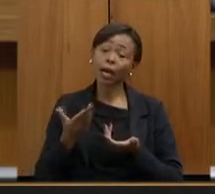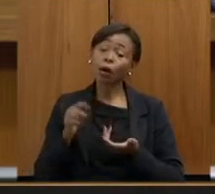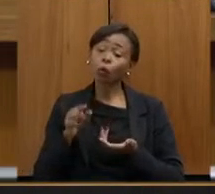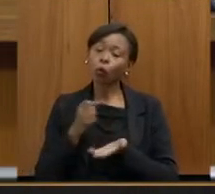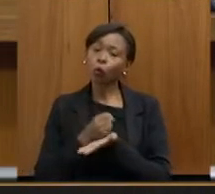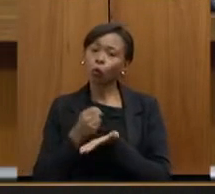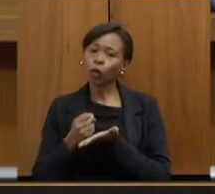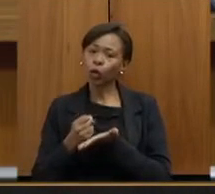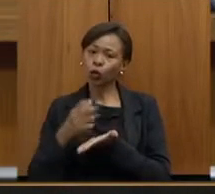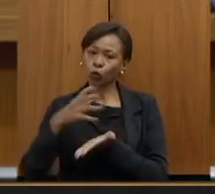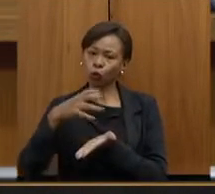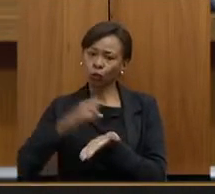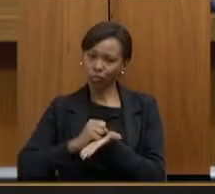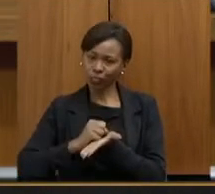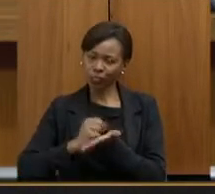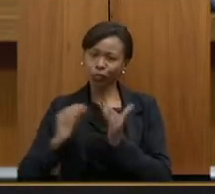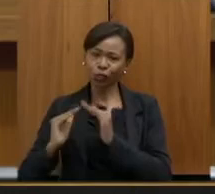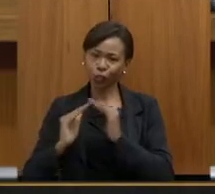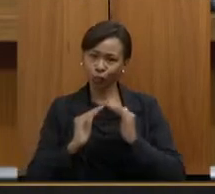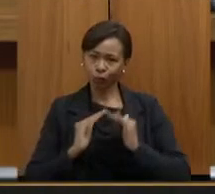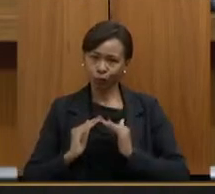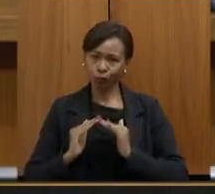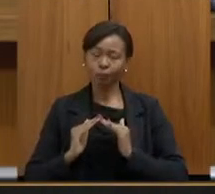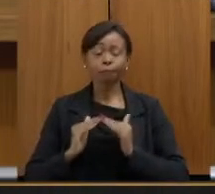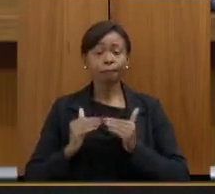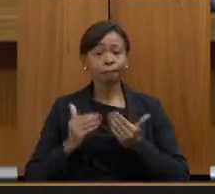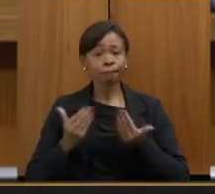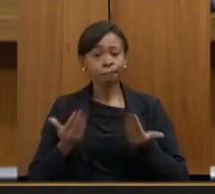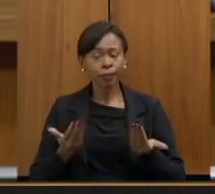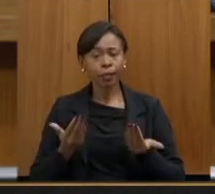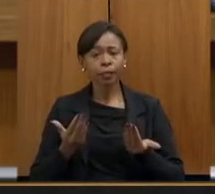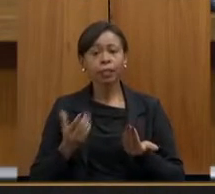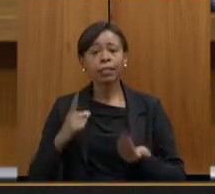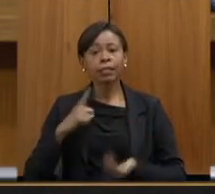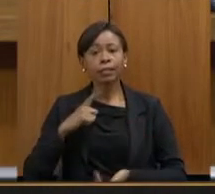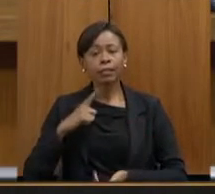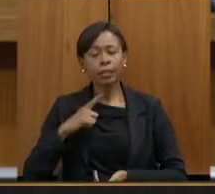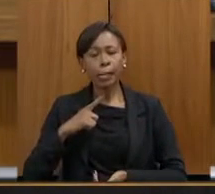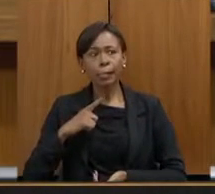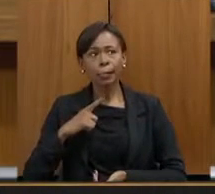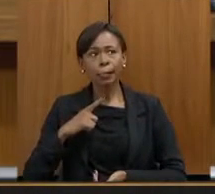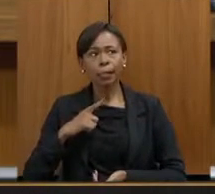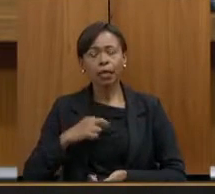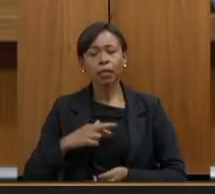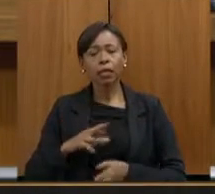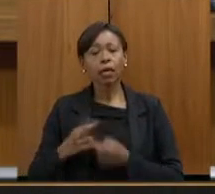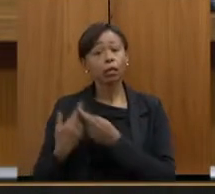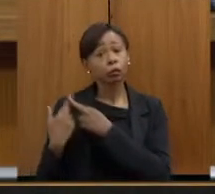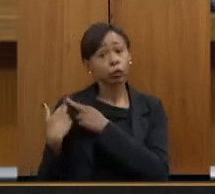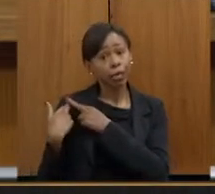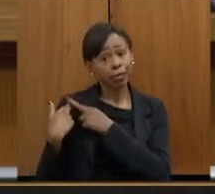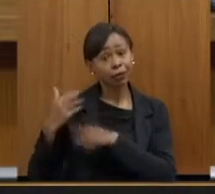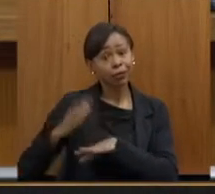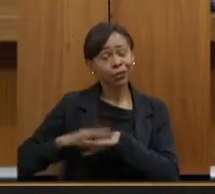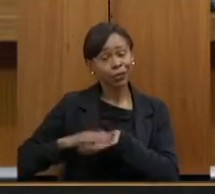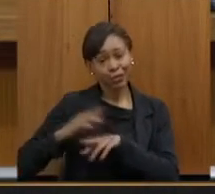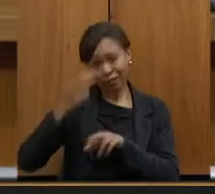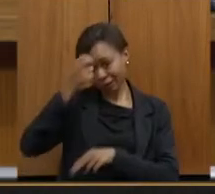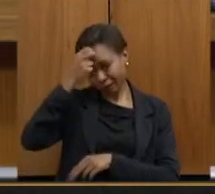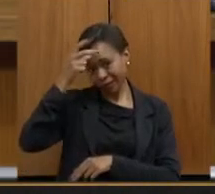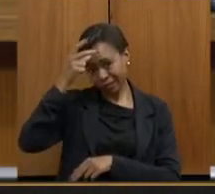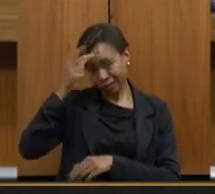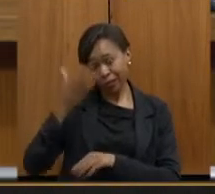de registro de imóveis. Então, gente tem também as competências do município no âmbito dessa